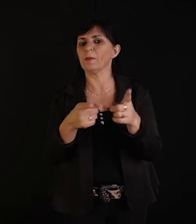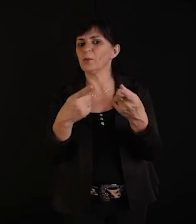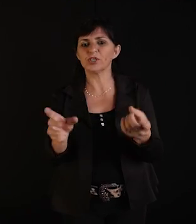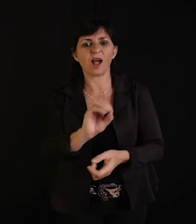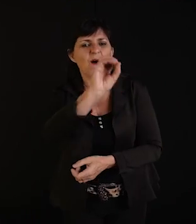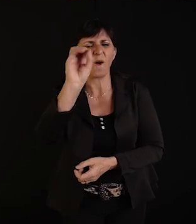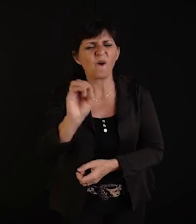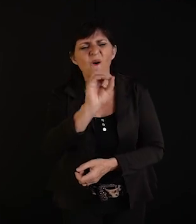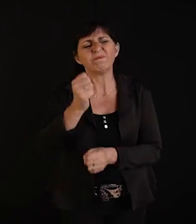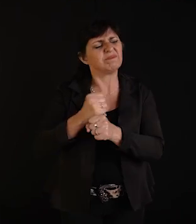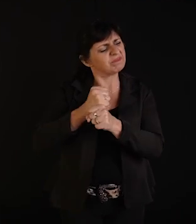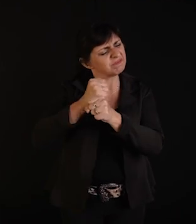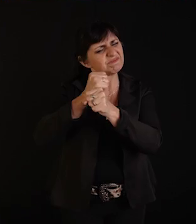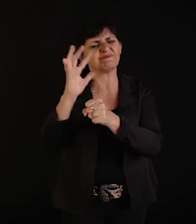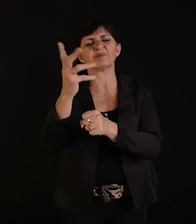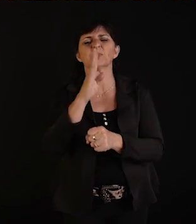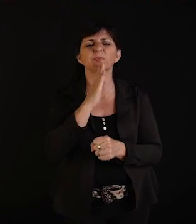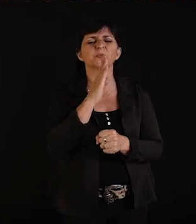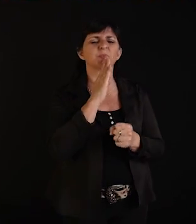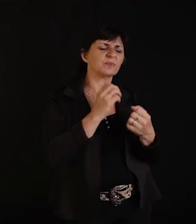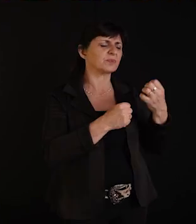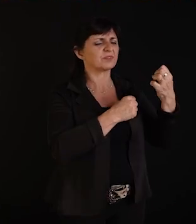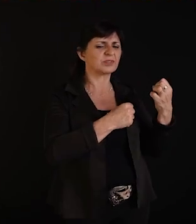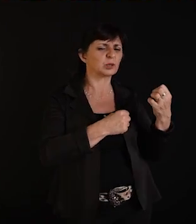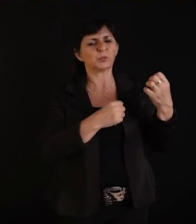vai tocar muitos e muitos anos ainda.